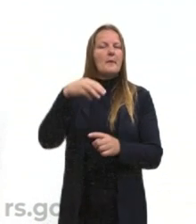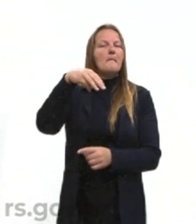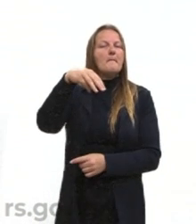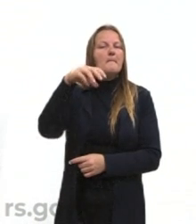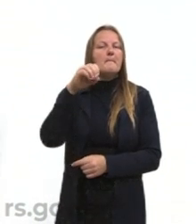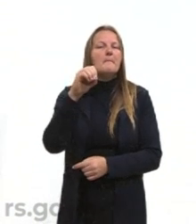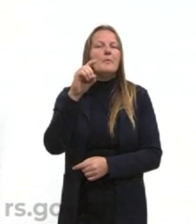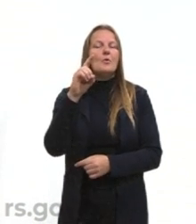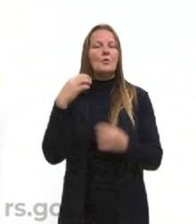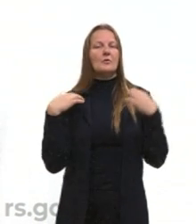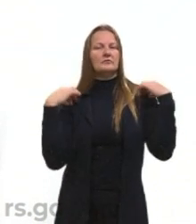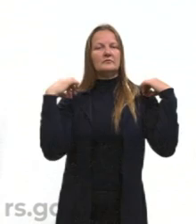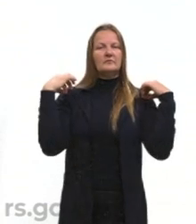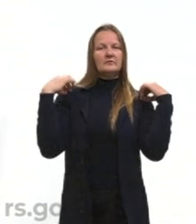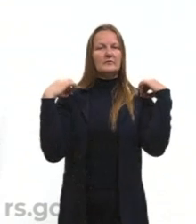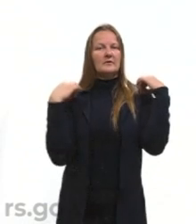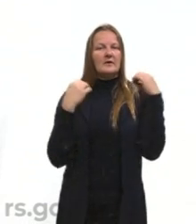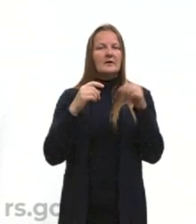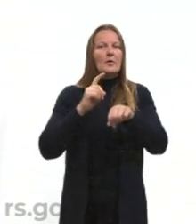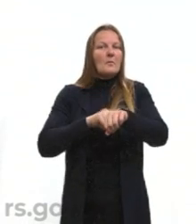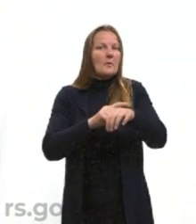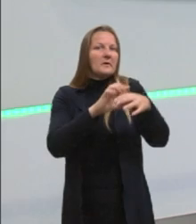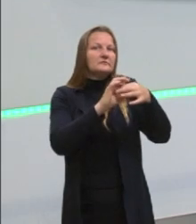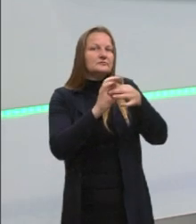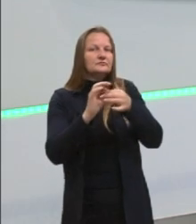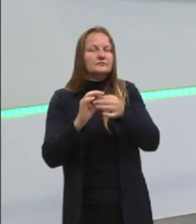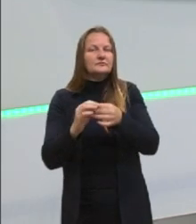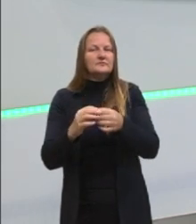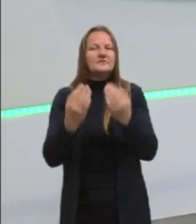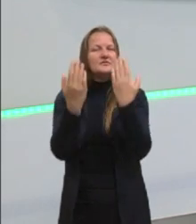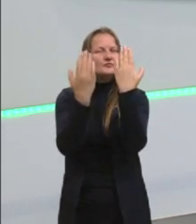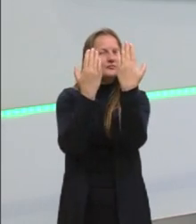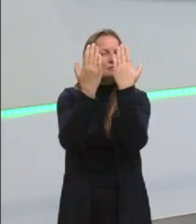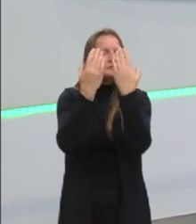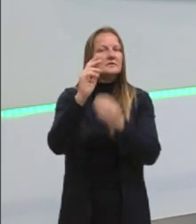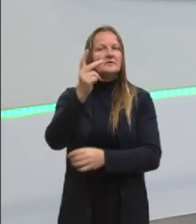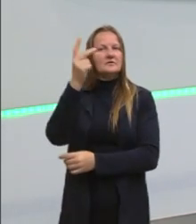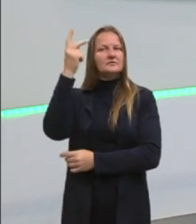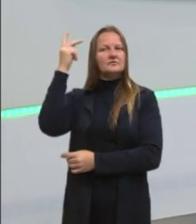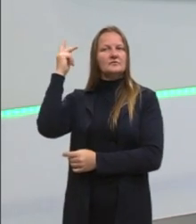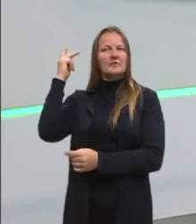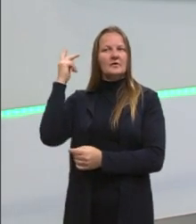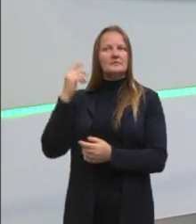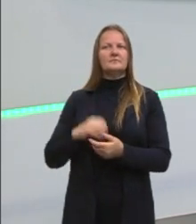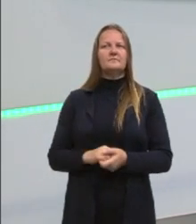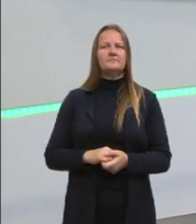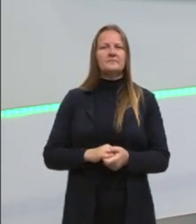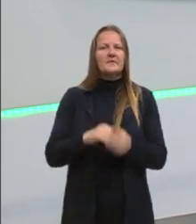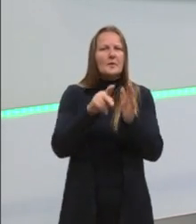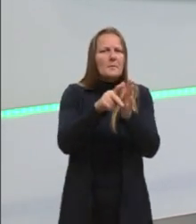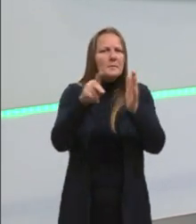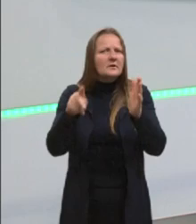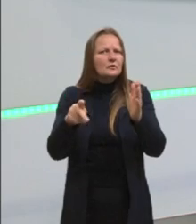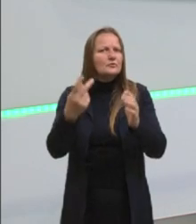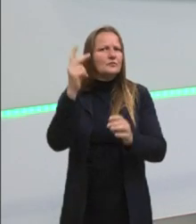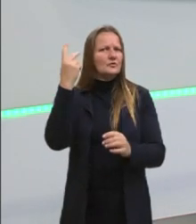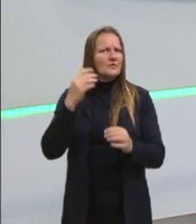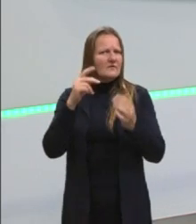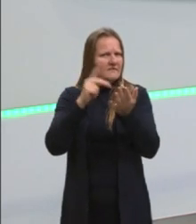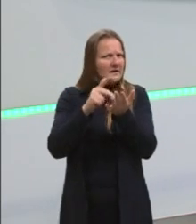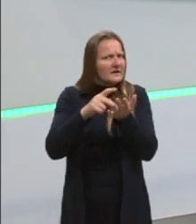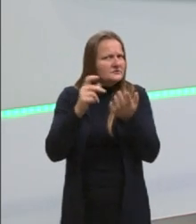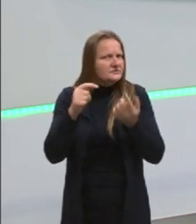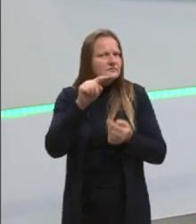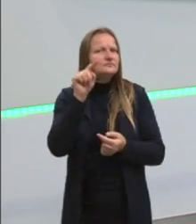ligado com a moda com o momento se comparando história período histórico isso se confirma é Dessa forma podemos